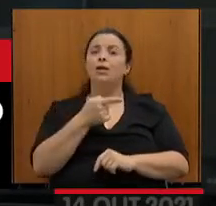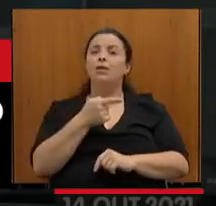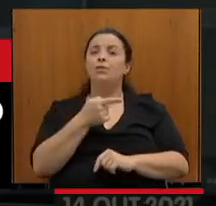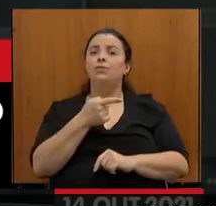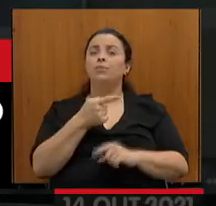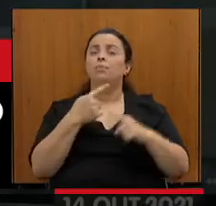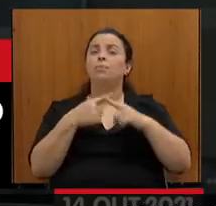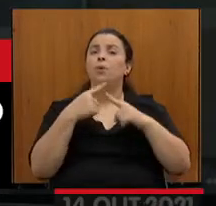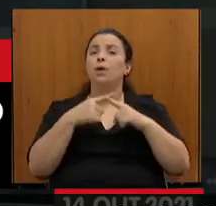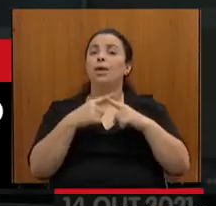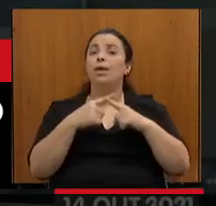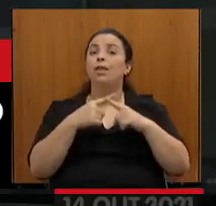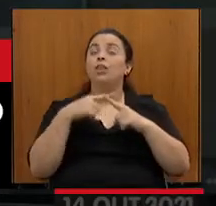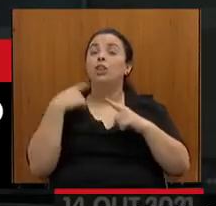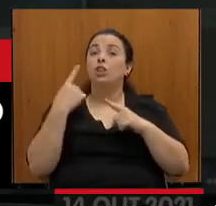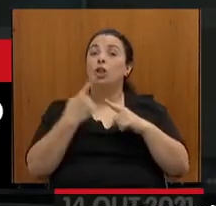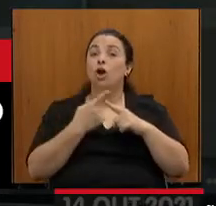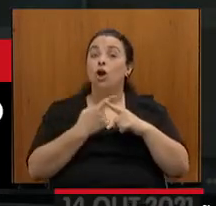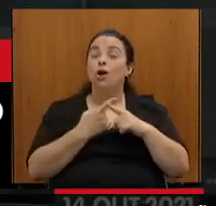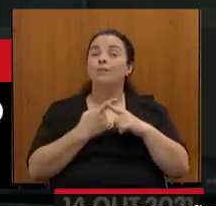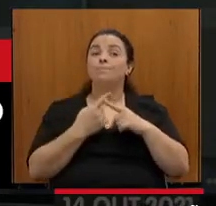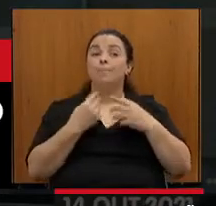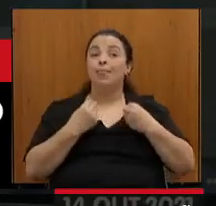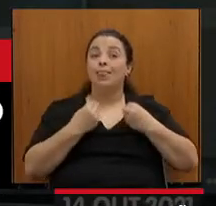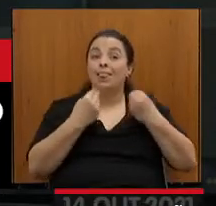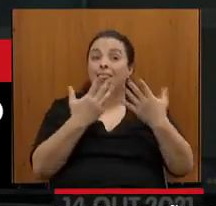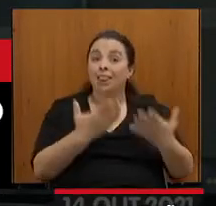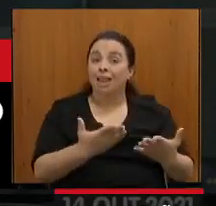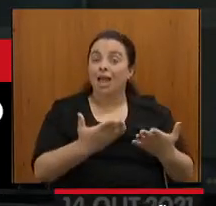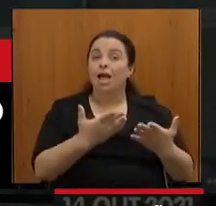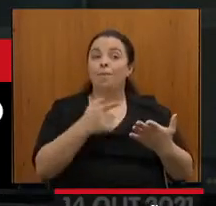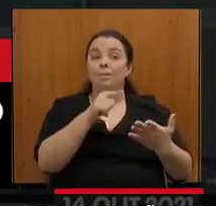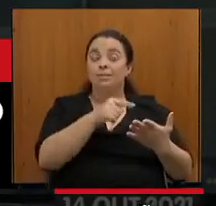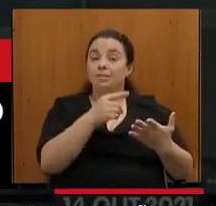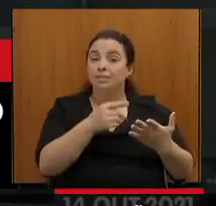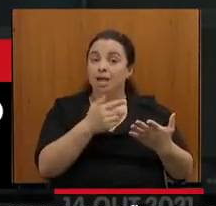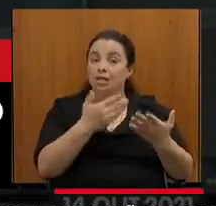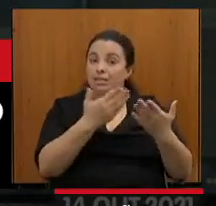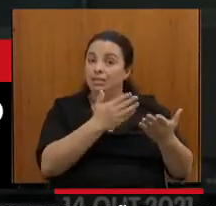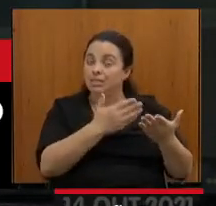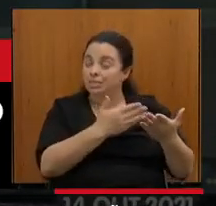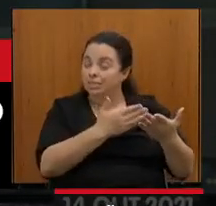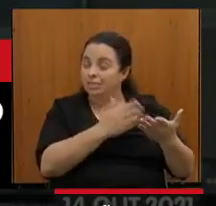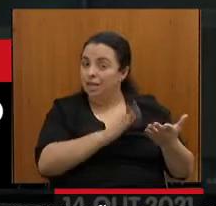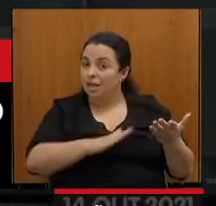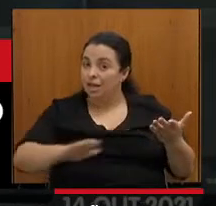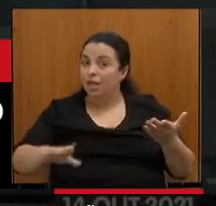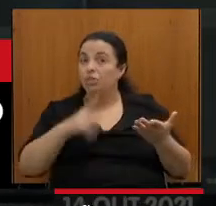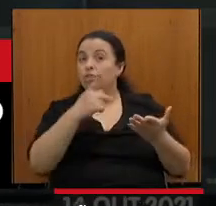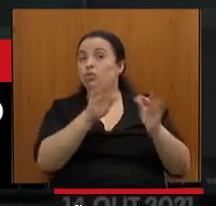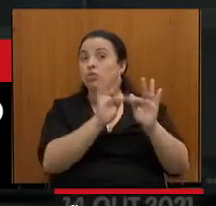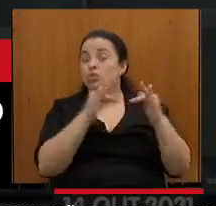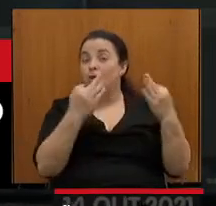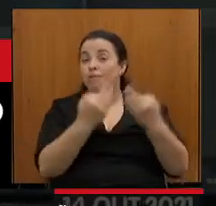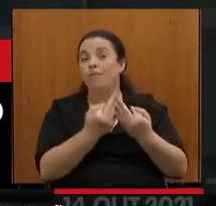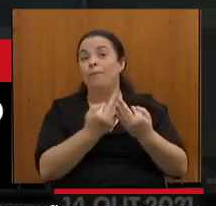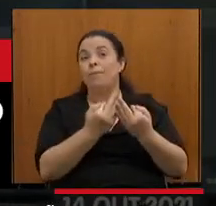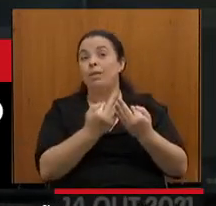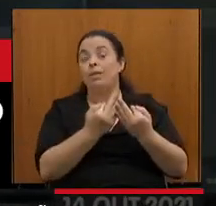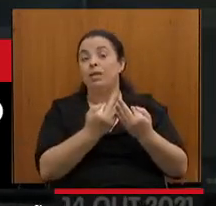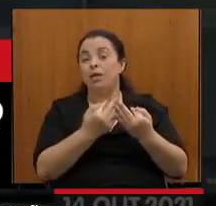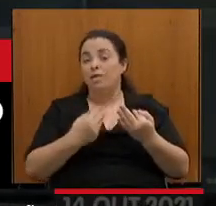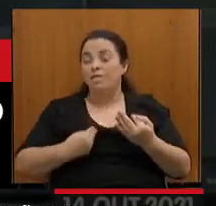gente possa proporcionar para essas crianças e as suas famílias condições dignas de